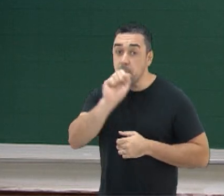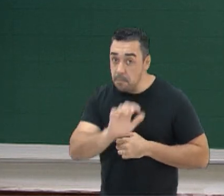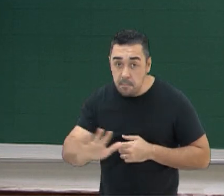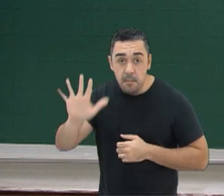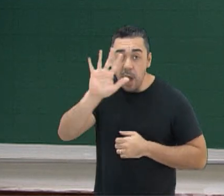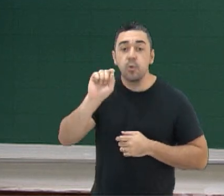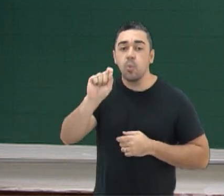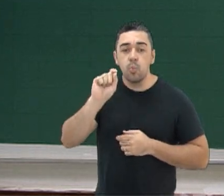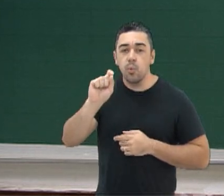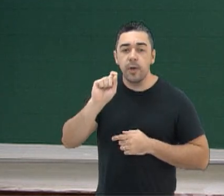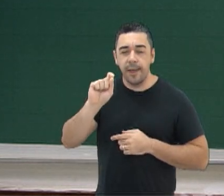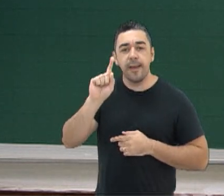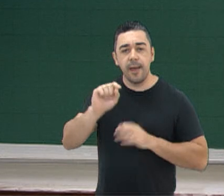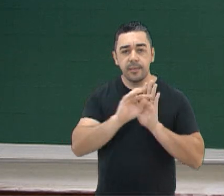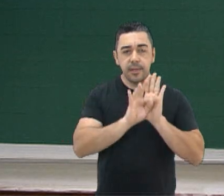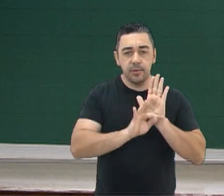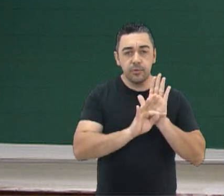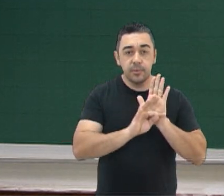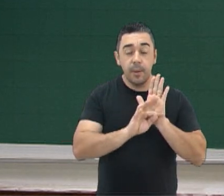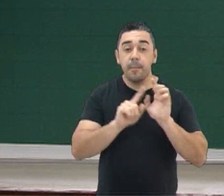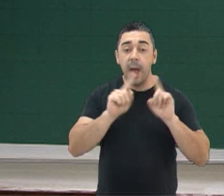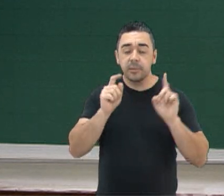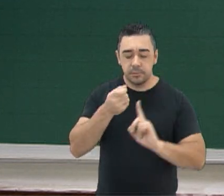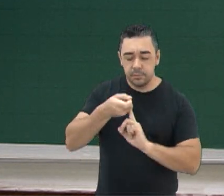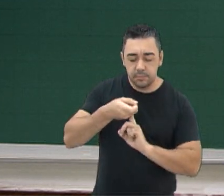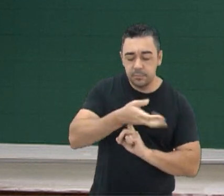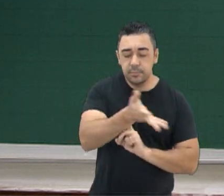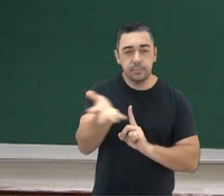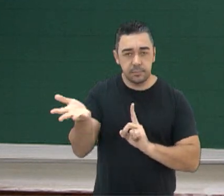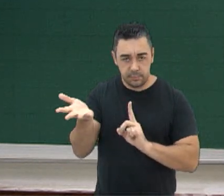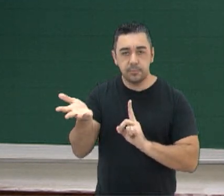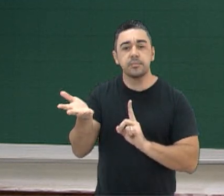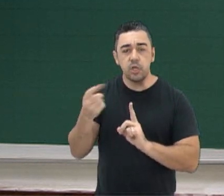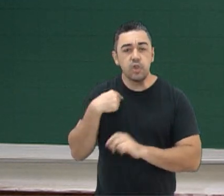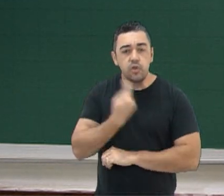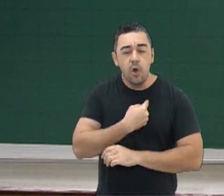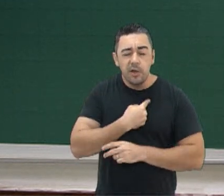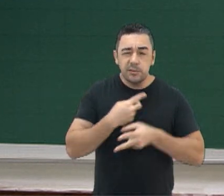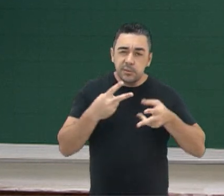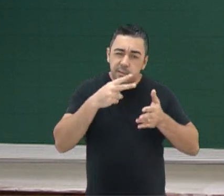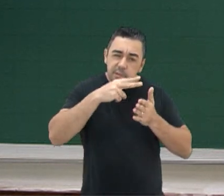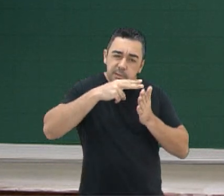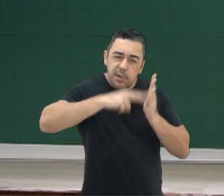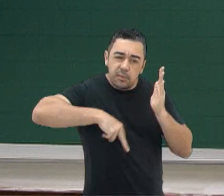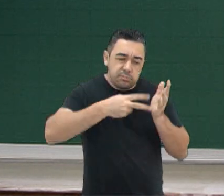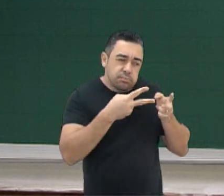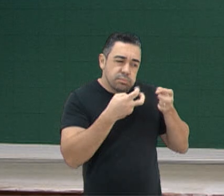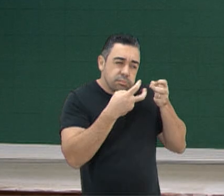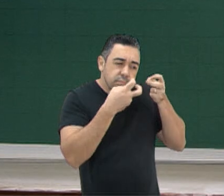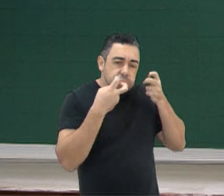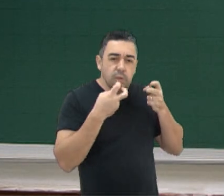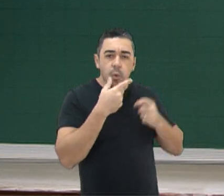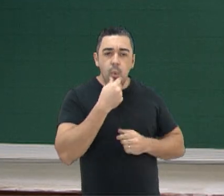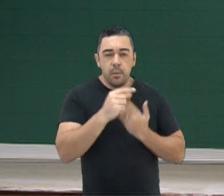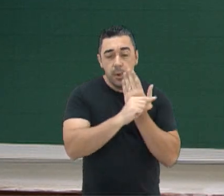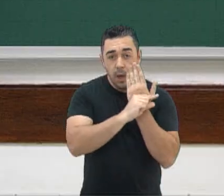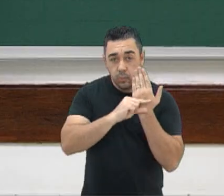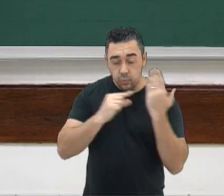não verbal. Nós podemos ler e analisar a tela O Grito, de Edvard